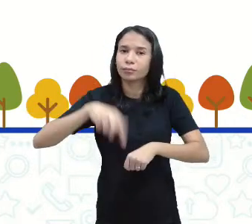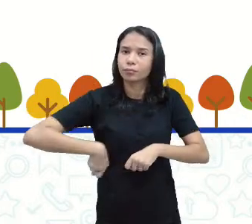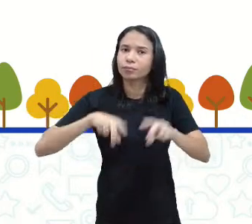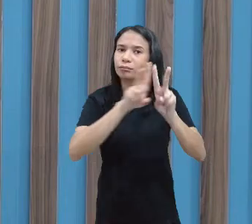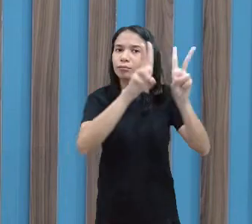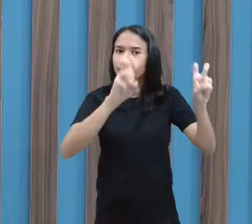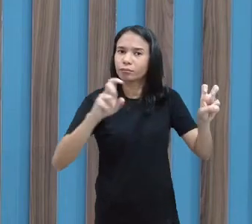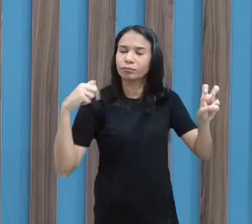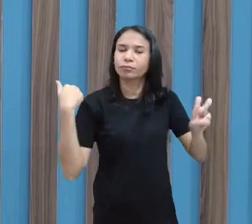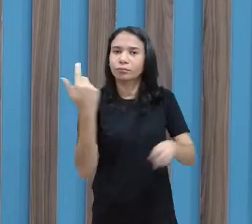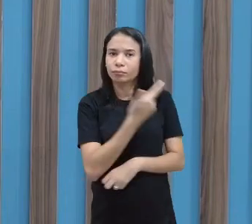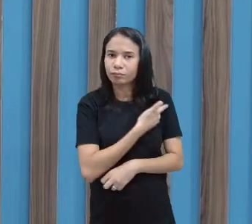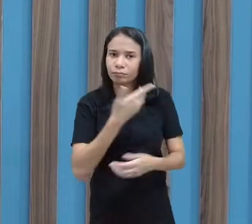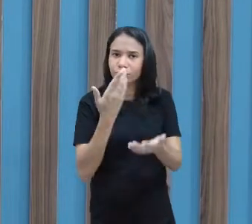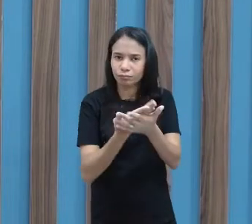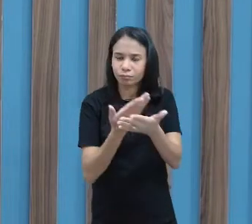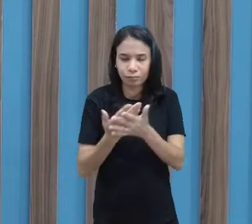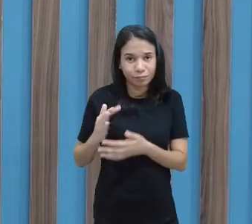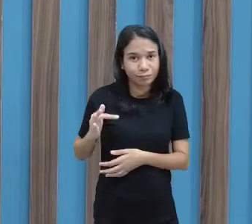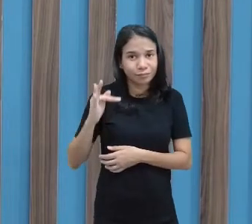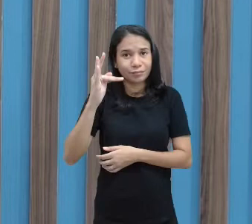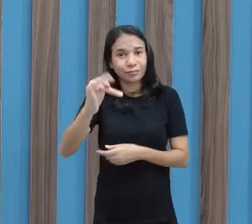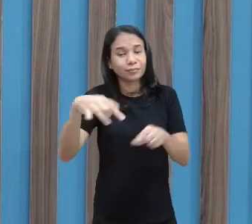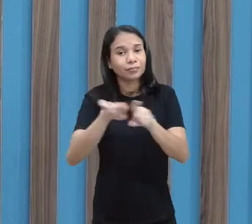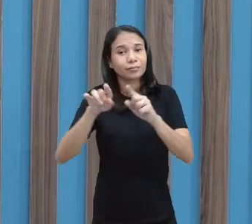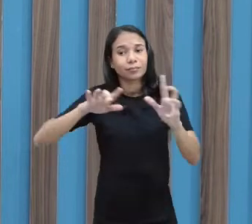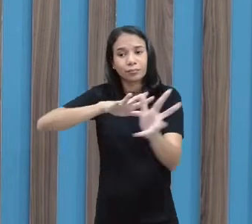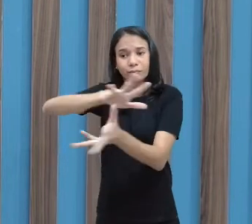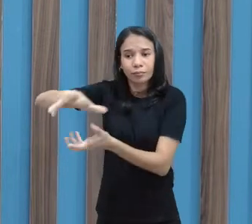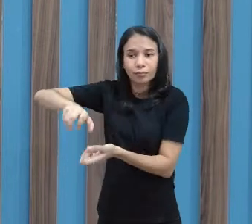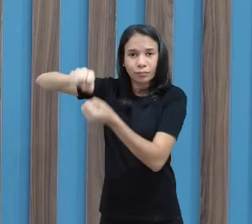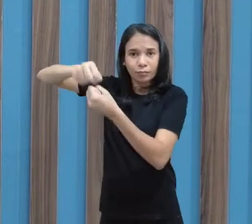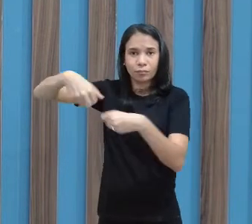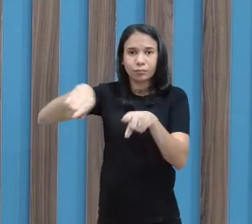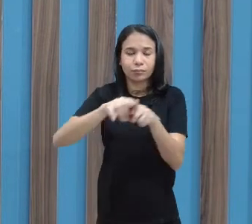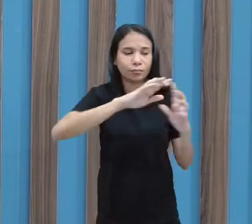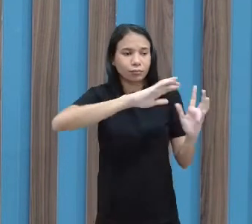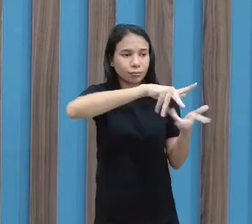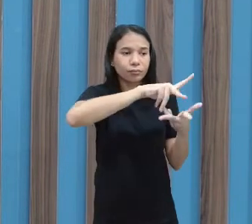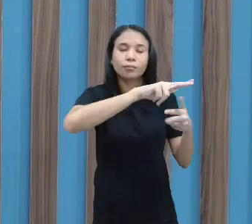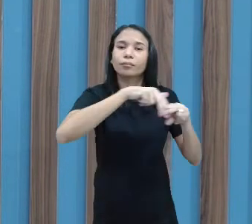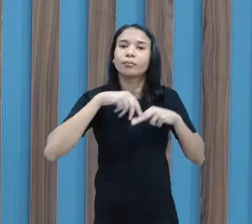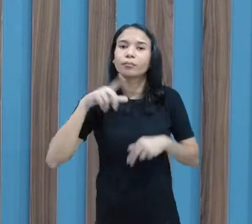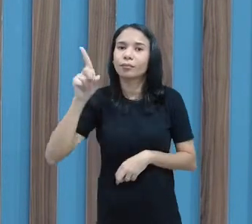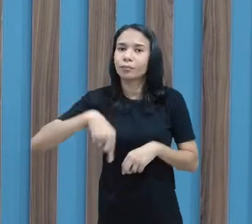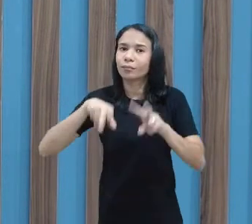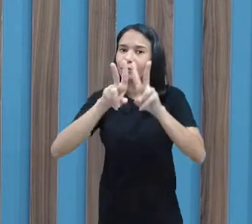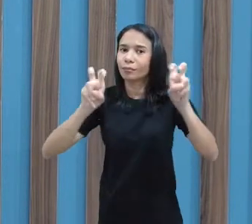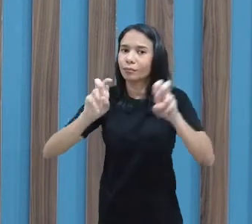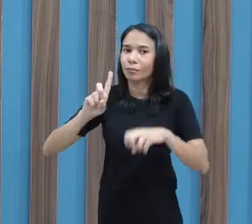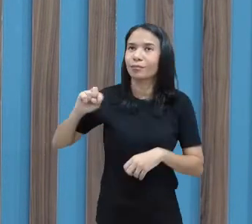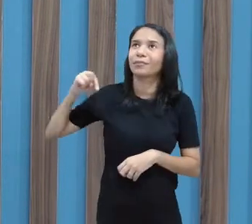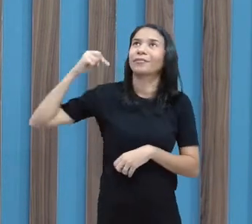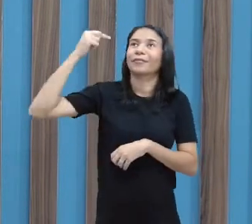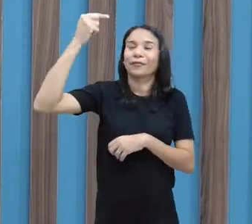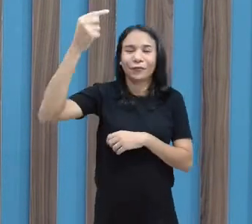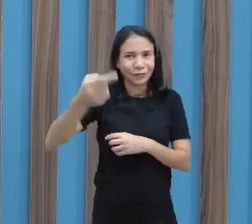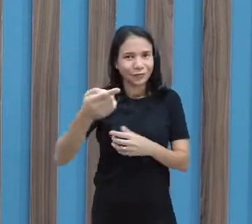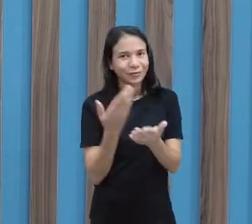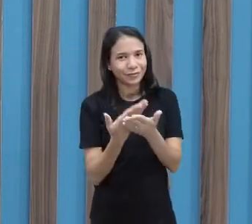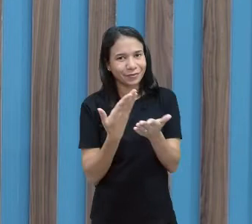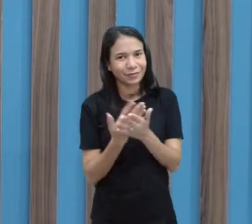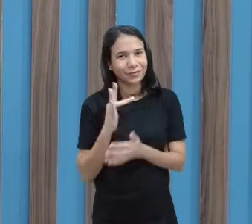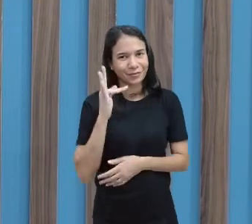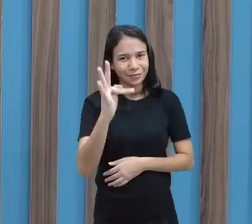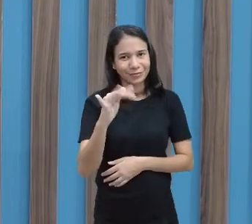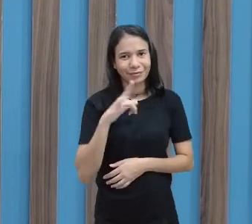que a gente vai trabalhar mais à frente, né? Tanto na sustentabilidade quanto na geografia. Mas aí é assunto para outras aulas aí que vão